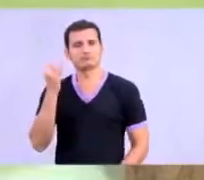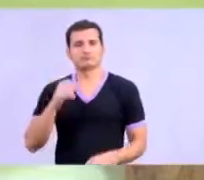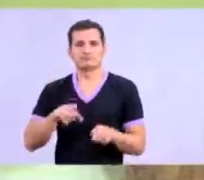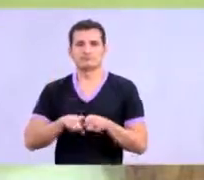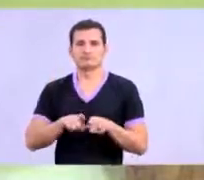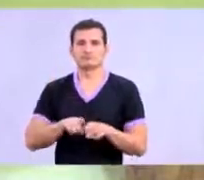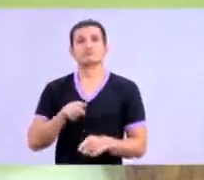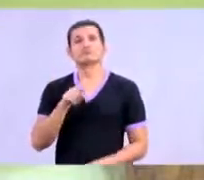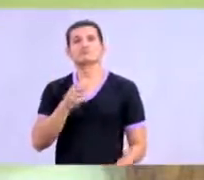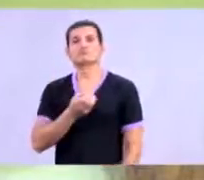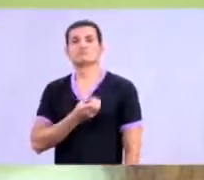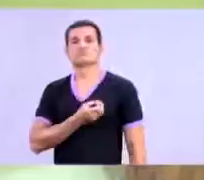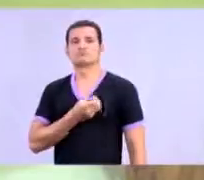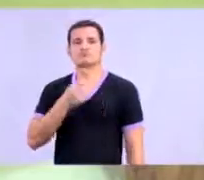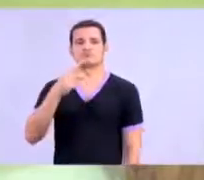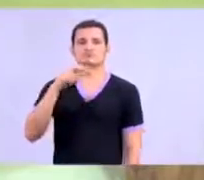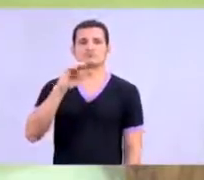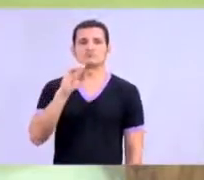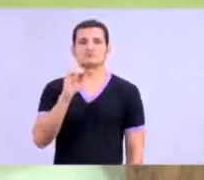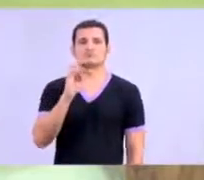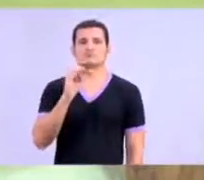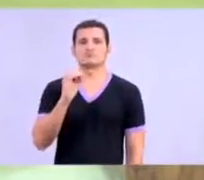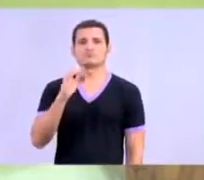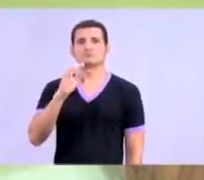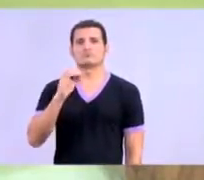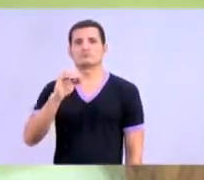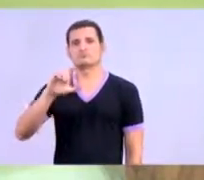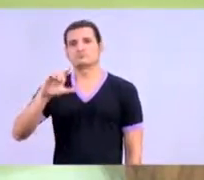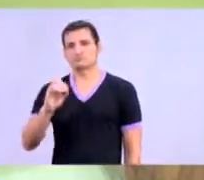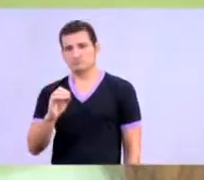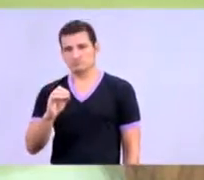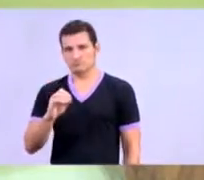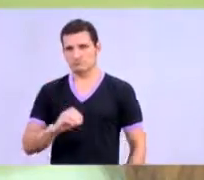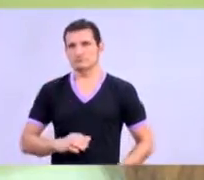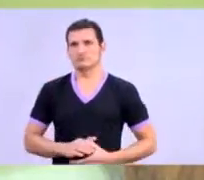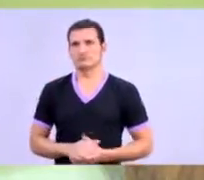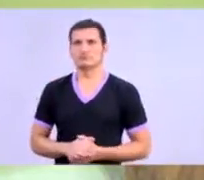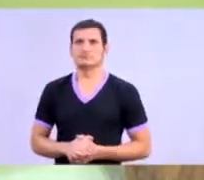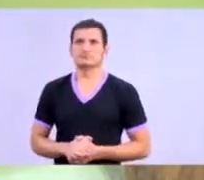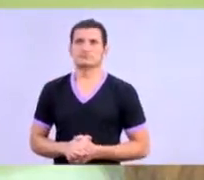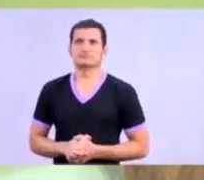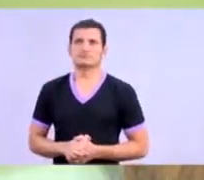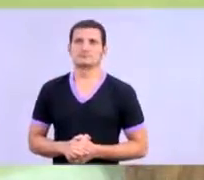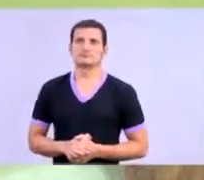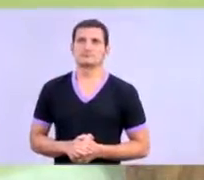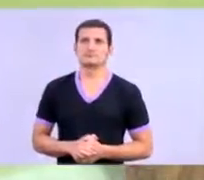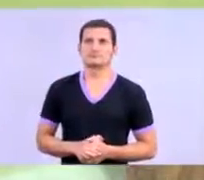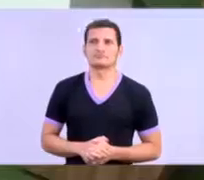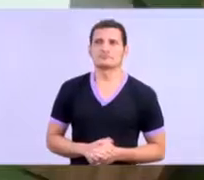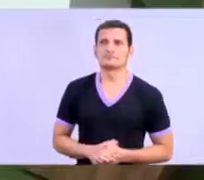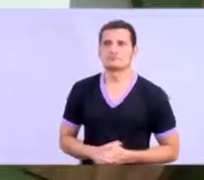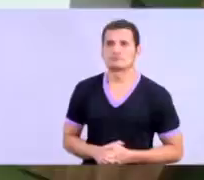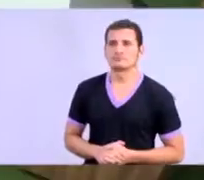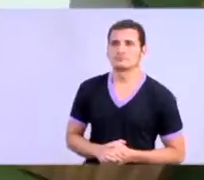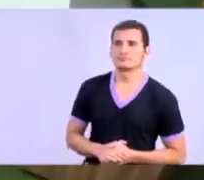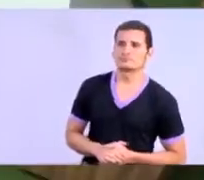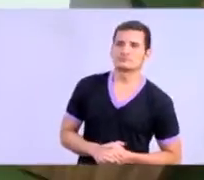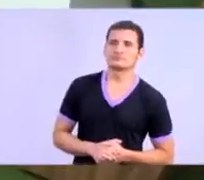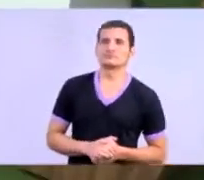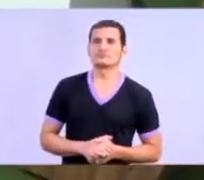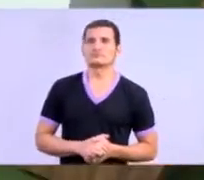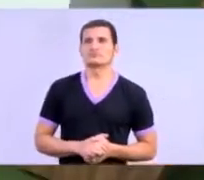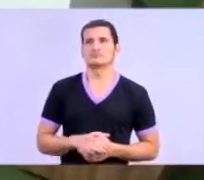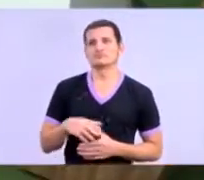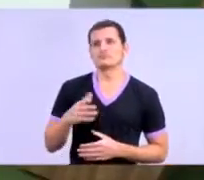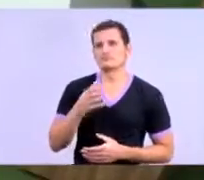olha só. Imagina se você inverte isso aí, professor, né? Se você chega para o seu colega e diz